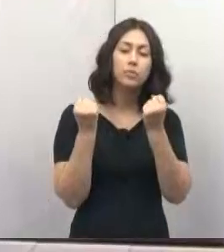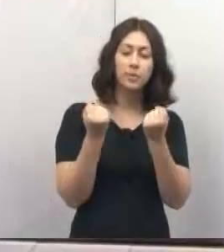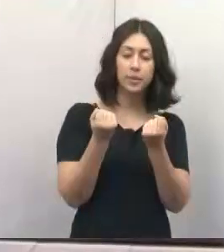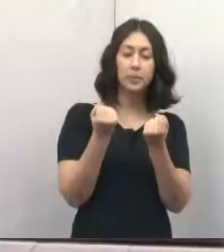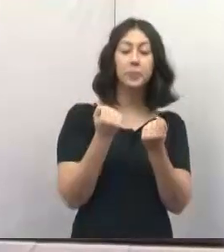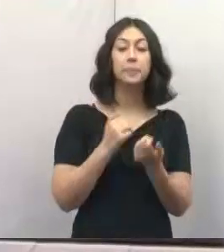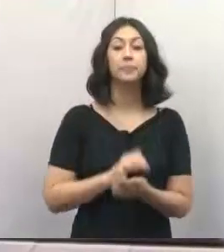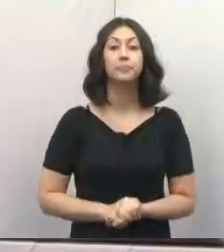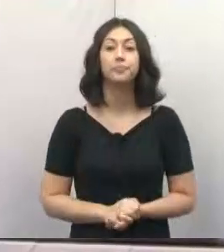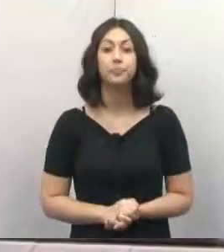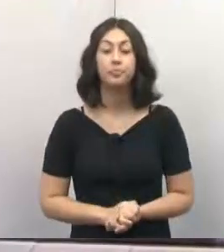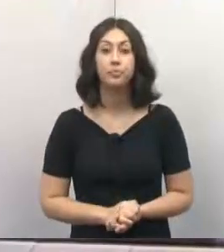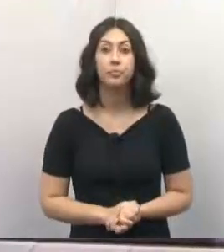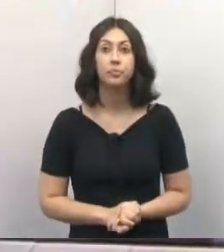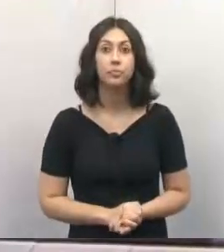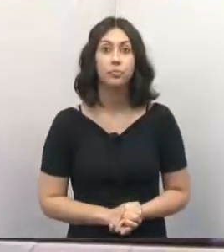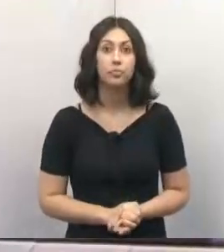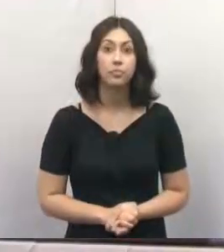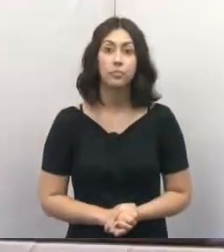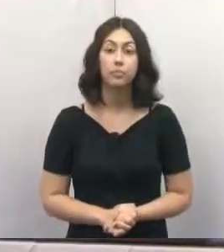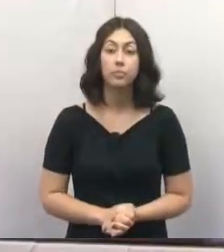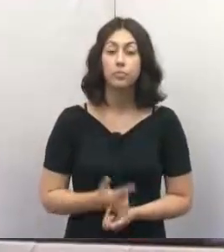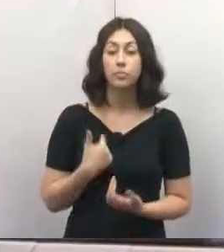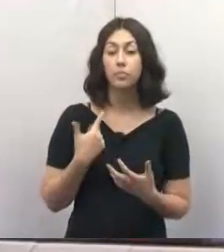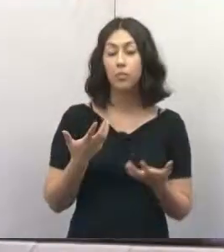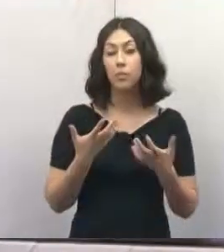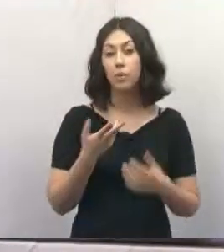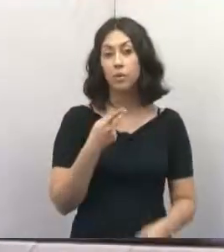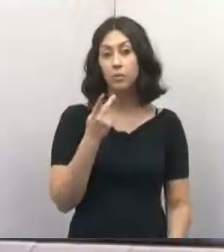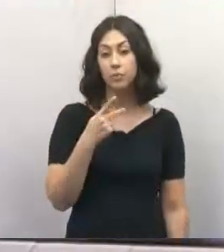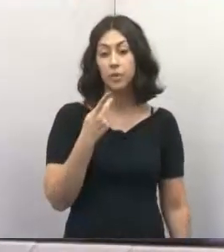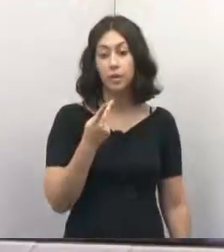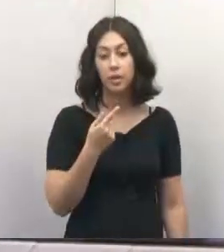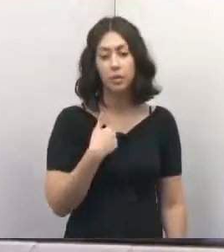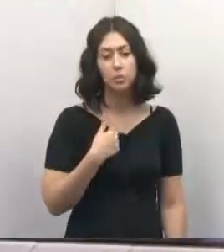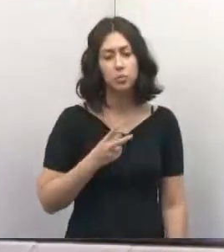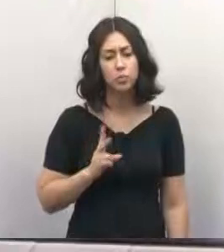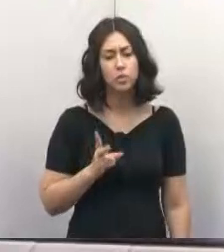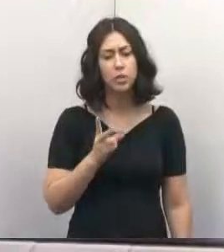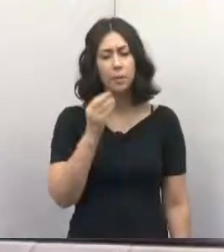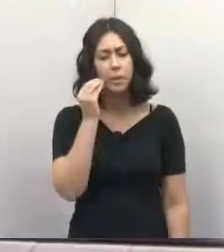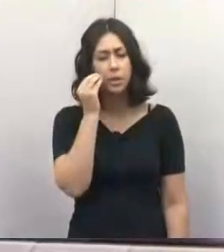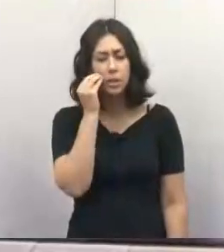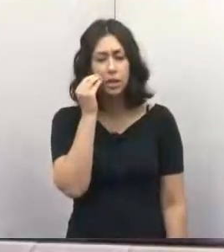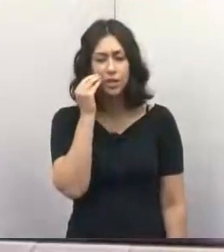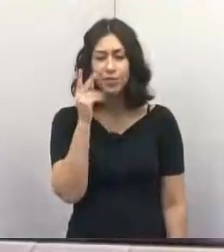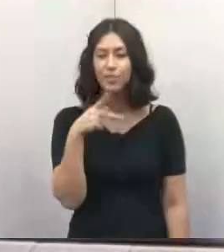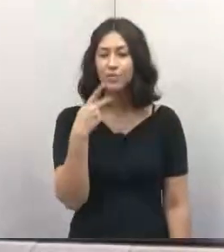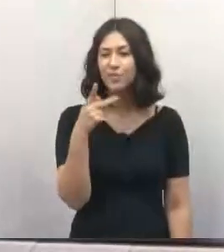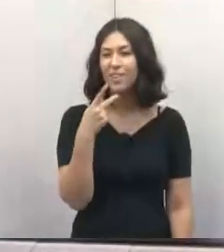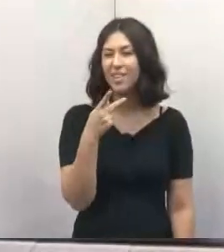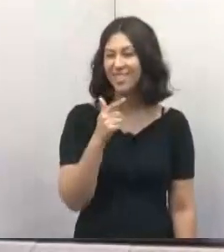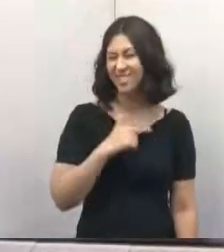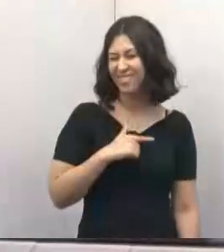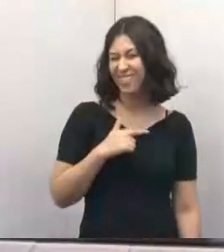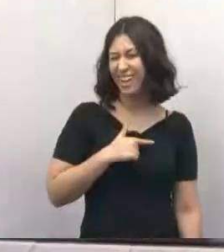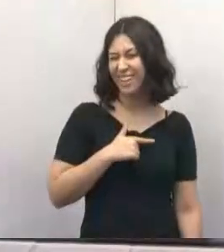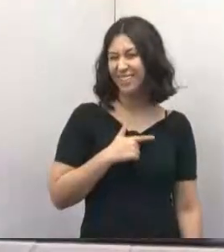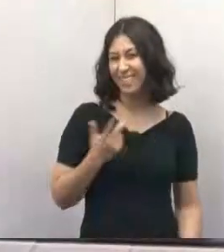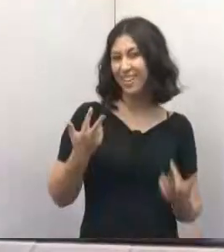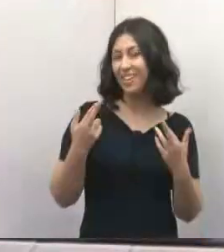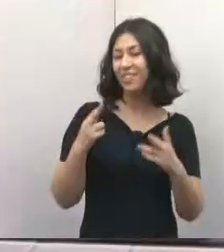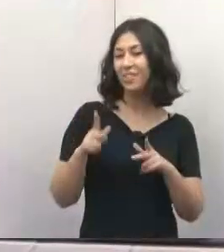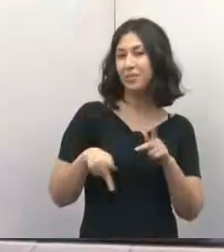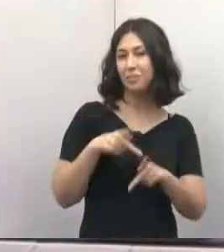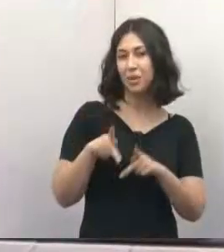é? E quero dizer que eu sempre procuro falar feio, né? Para as pessoas entenderem a